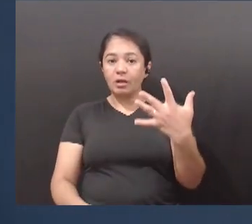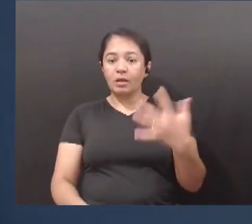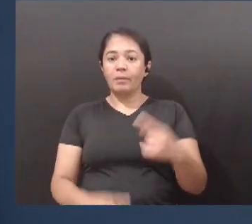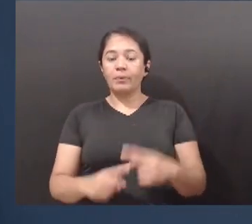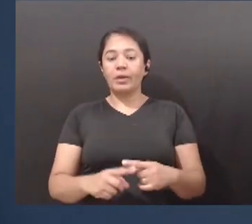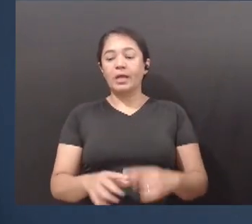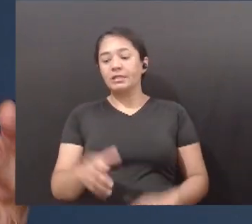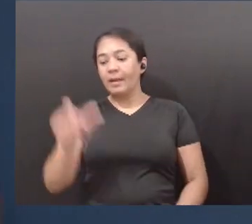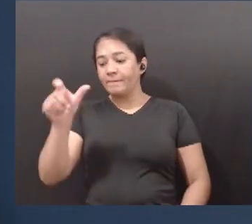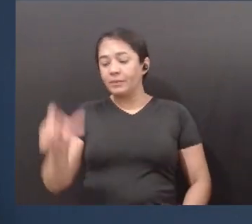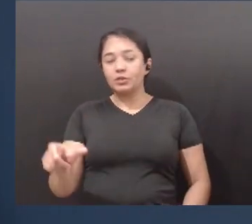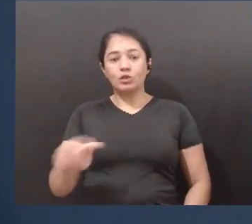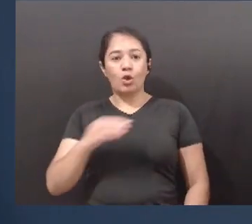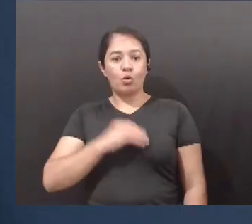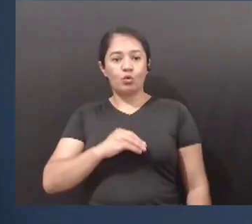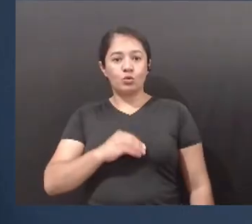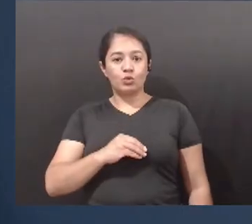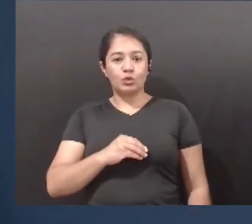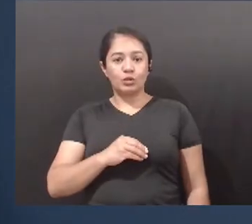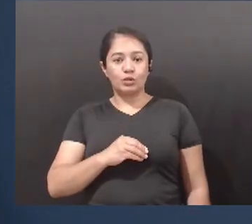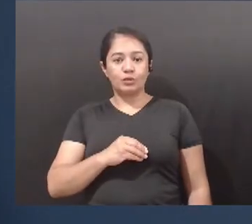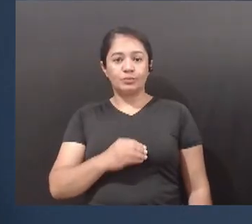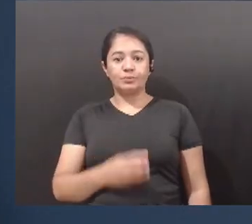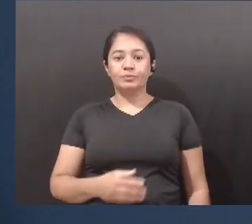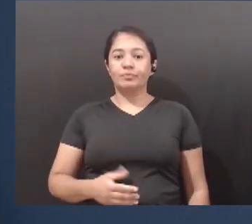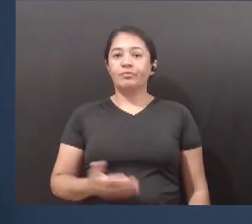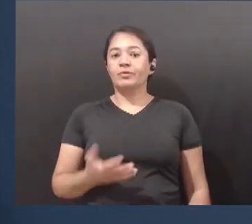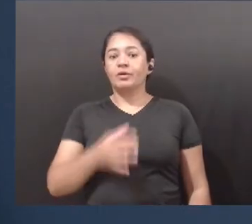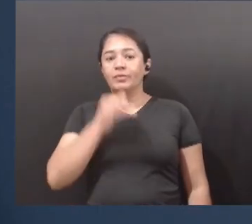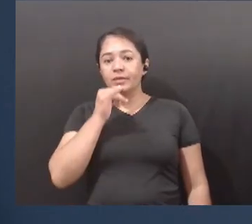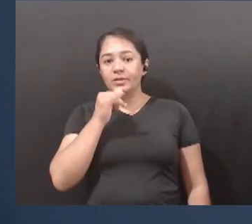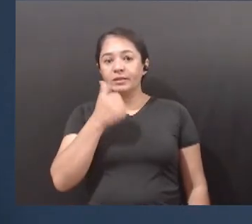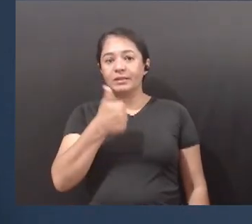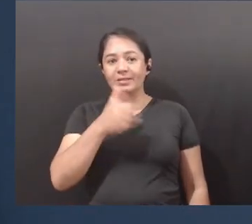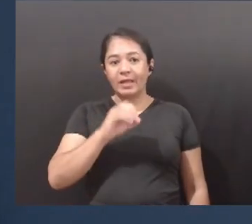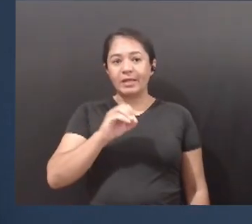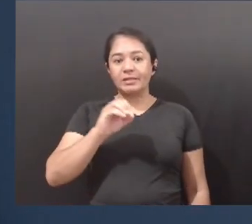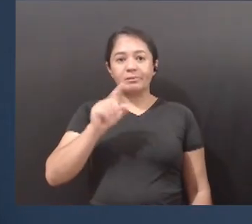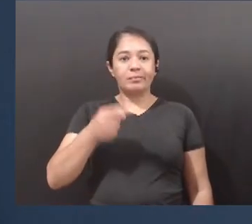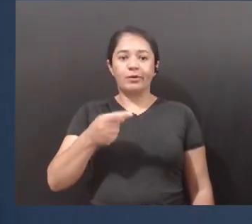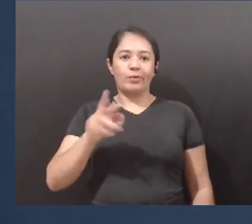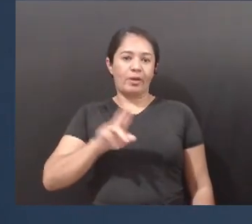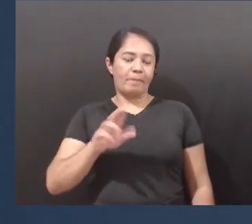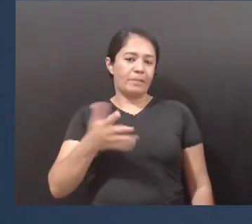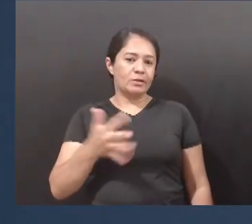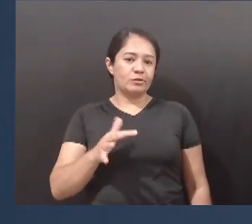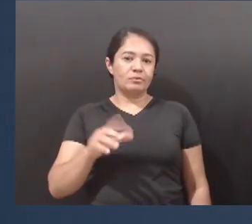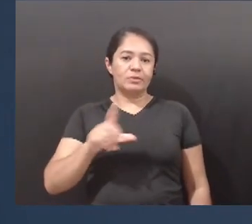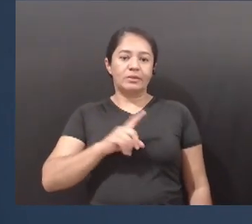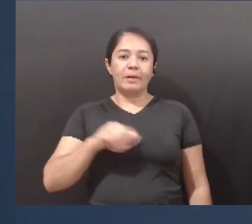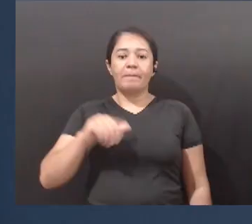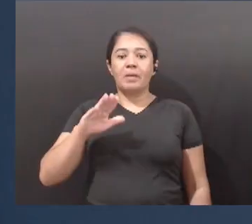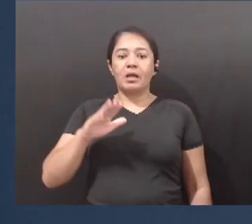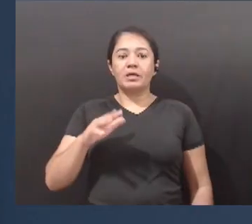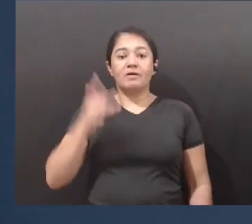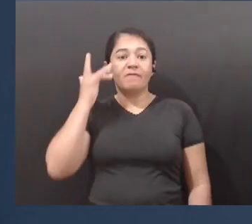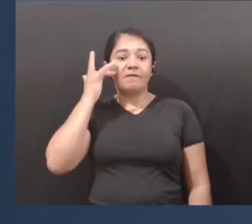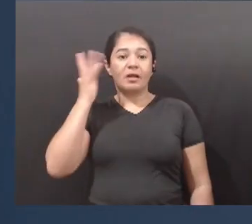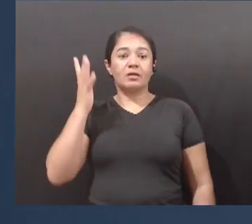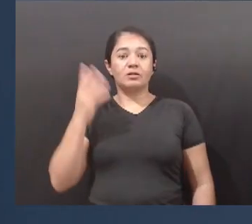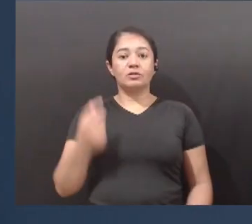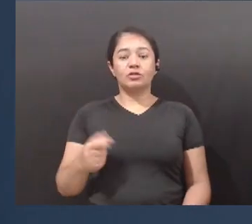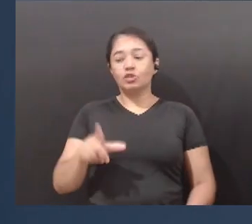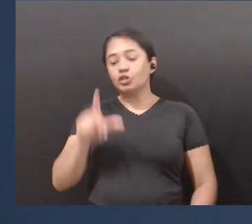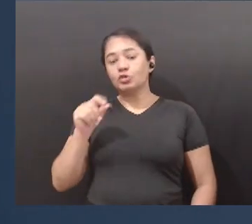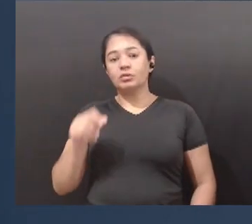grande, quando eu falo renda grande, assim, vamos supor, mais de 10 mil, 15 mil, exemplo, ela tem mais facilidade na hora de fazer a escolha. Isso é fato, não